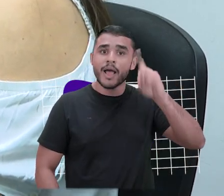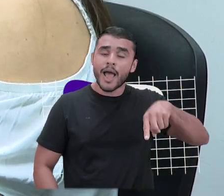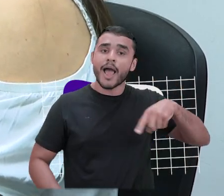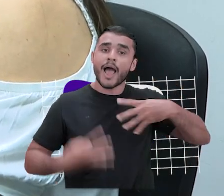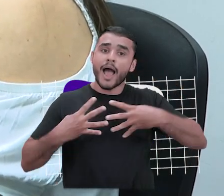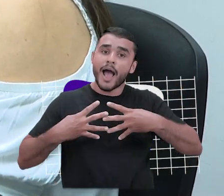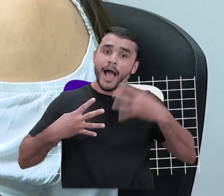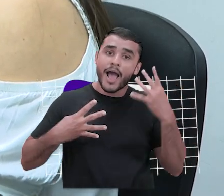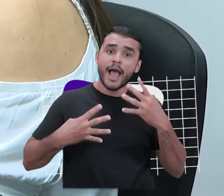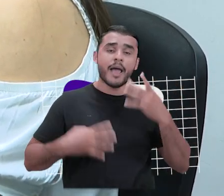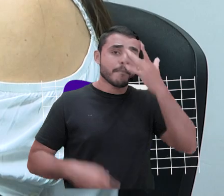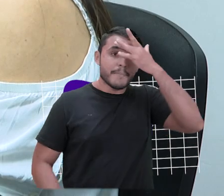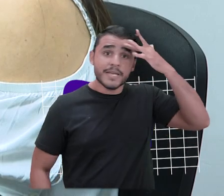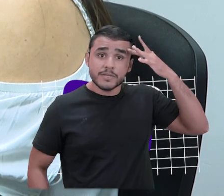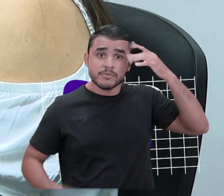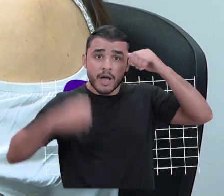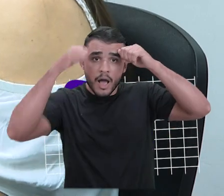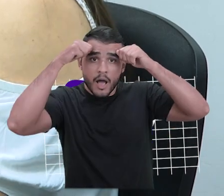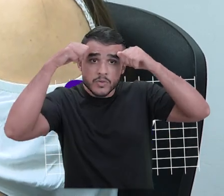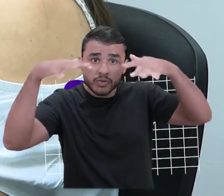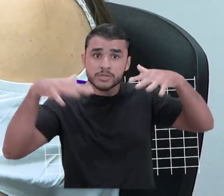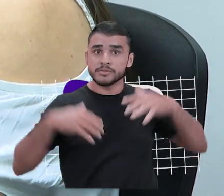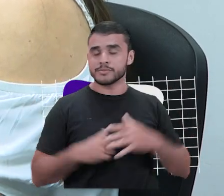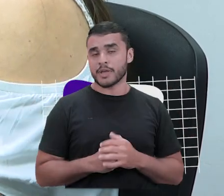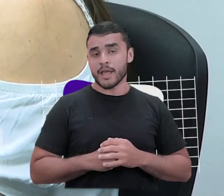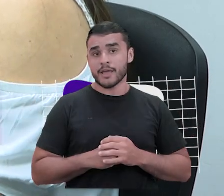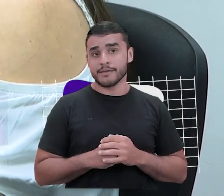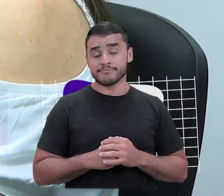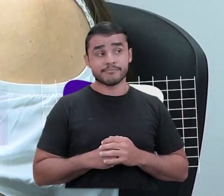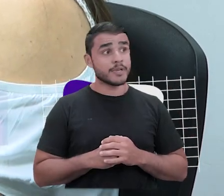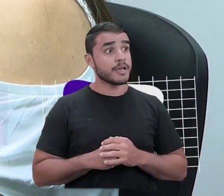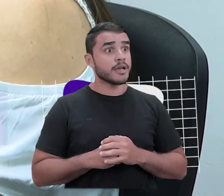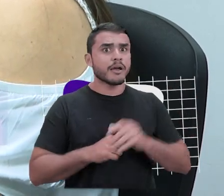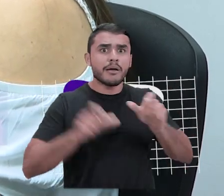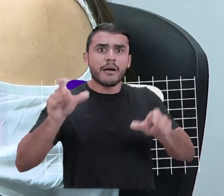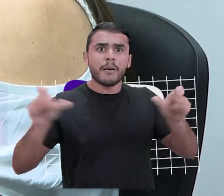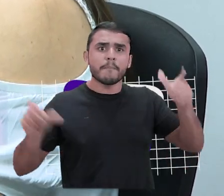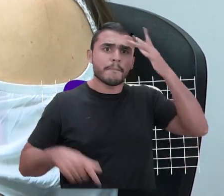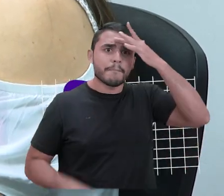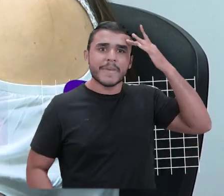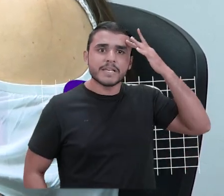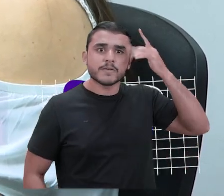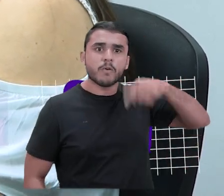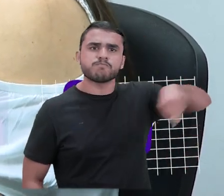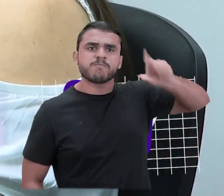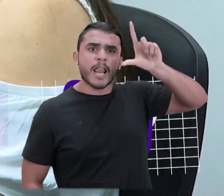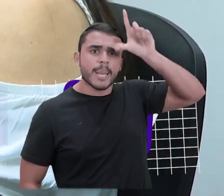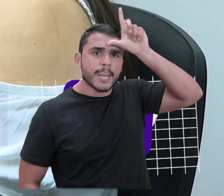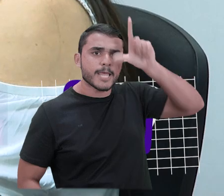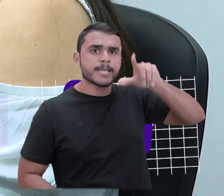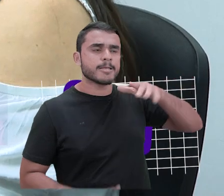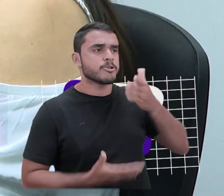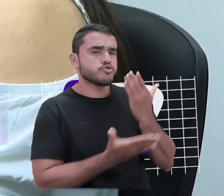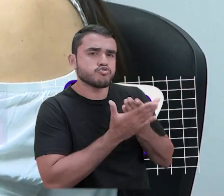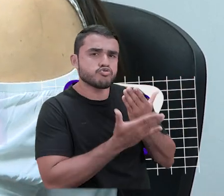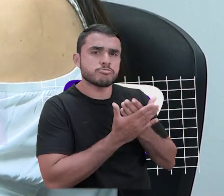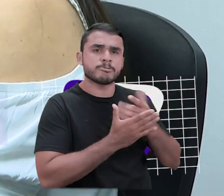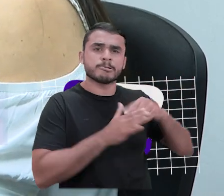tô dizendo que a gente, a nossa causa não tem pessoas que tenham